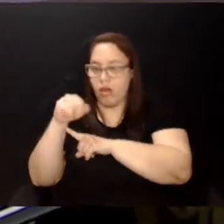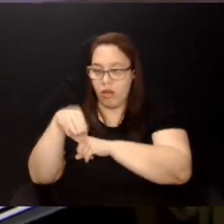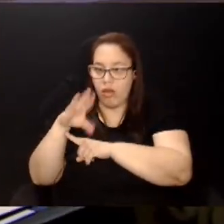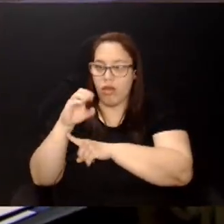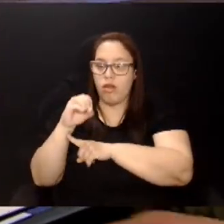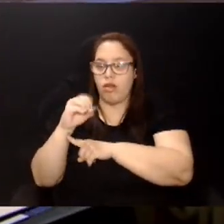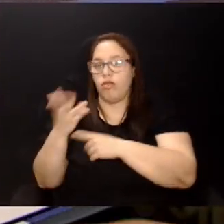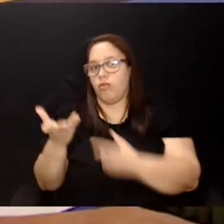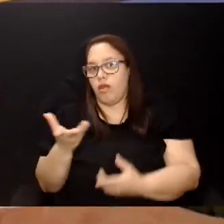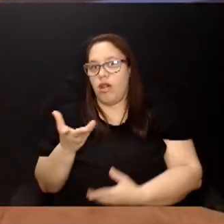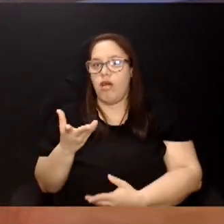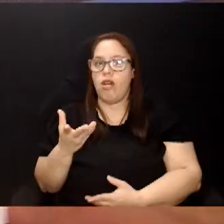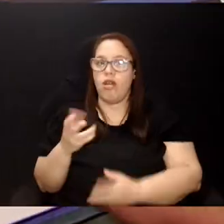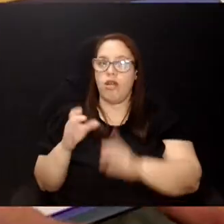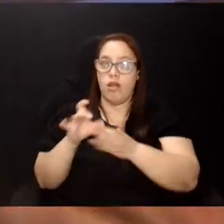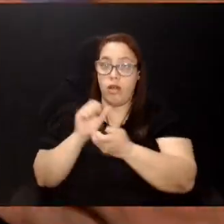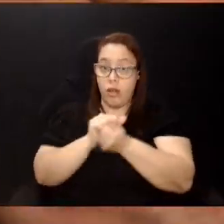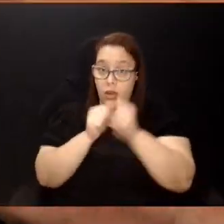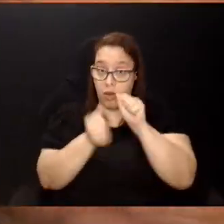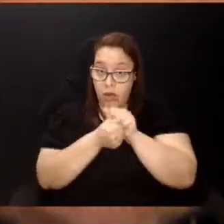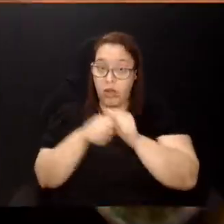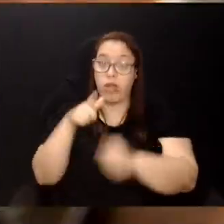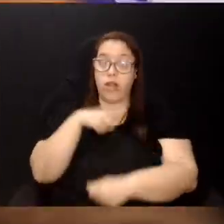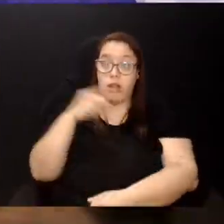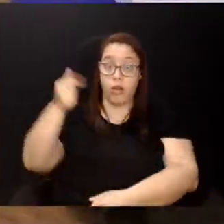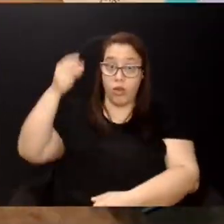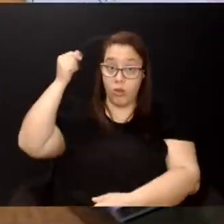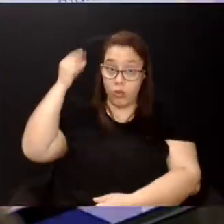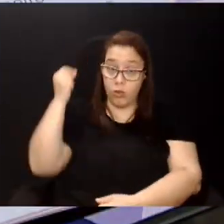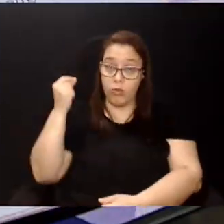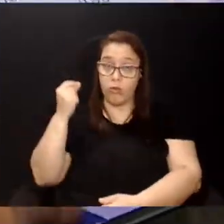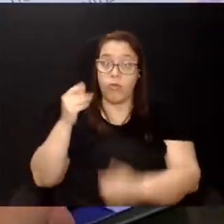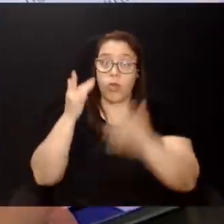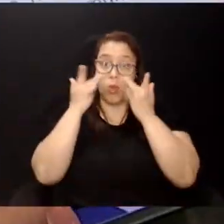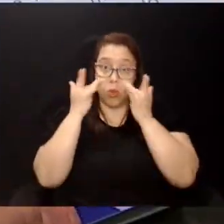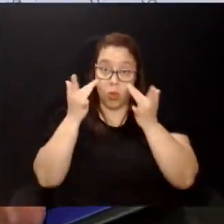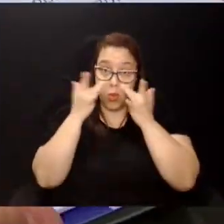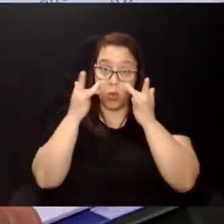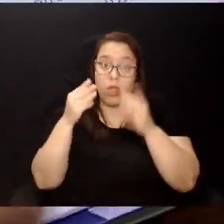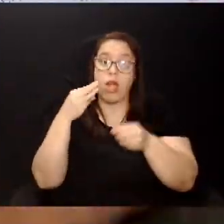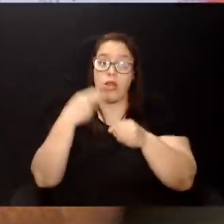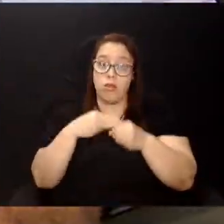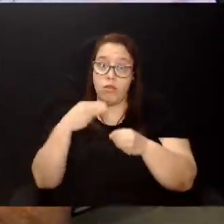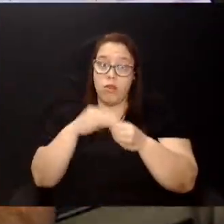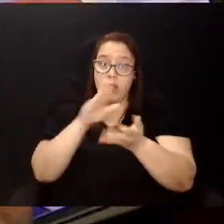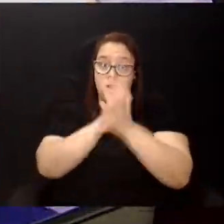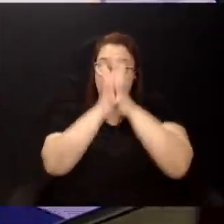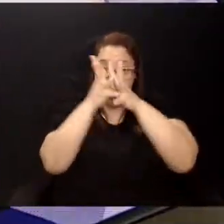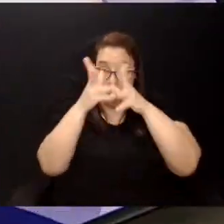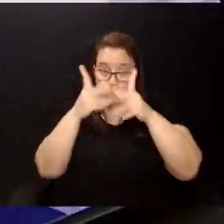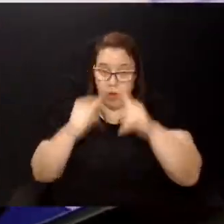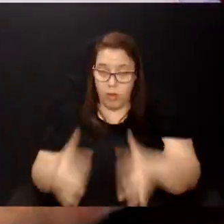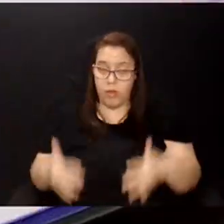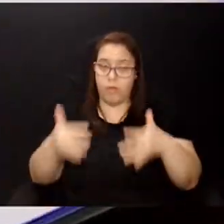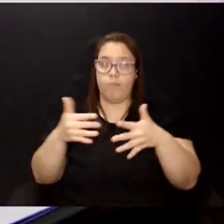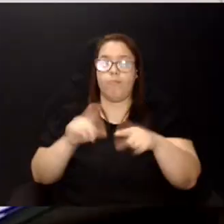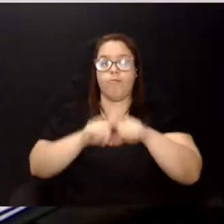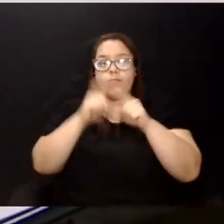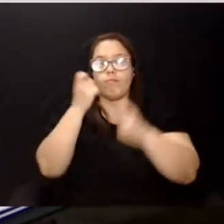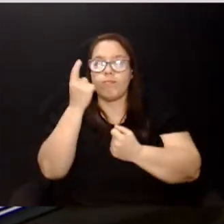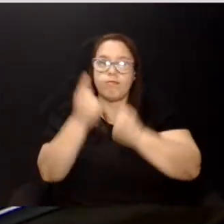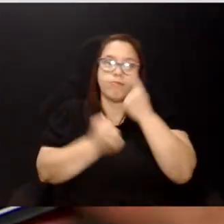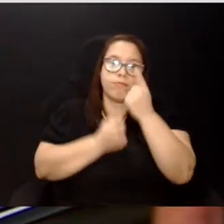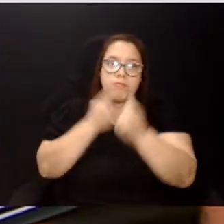as configurações que ela tinha na época, o Teatro Municipal, que foi demolido, mas também alguns aspectos